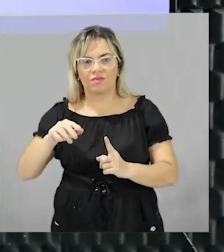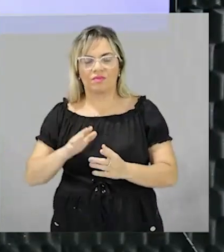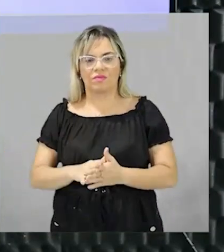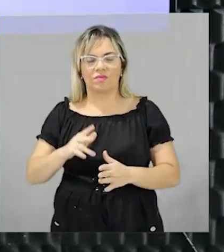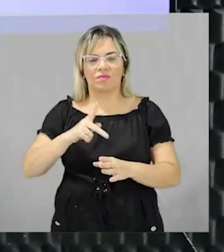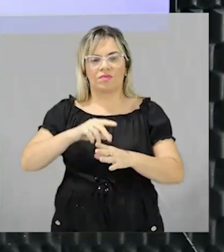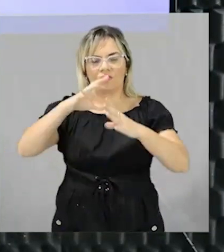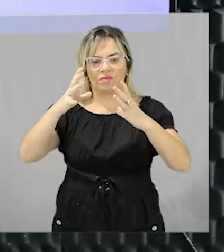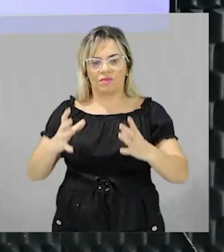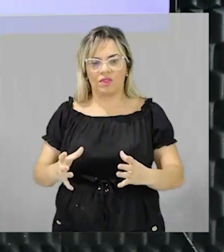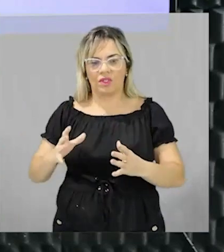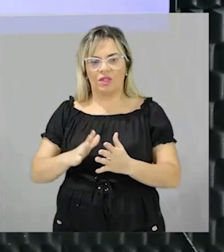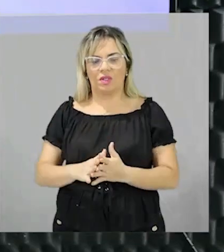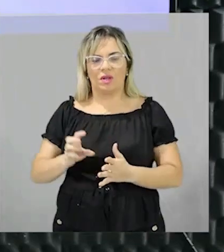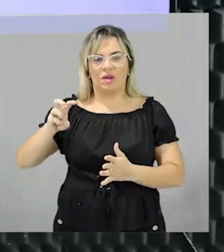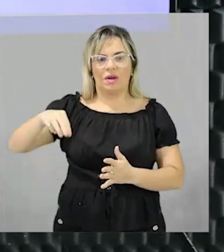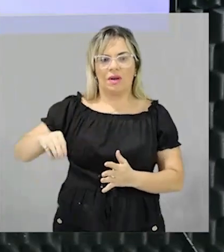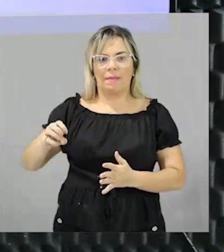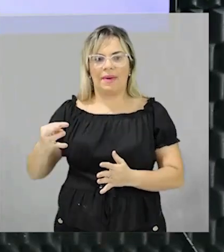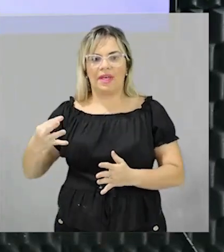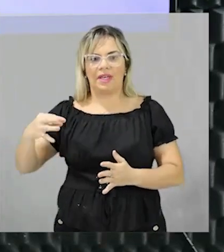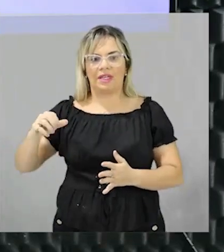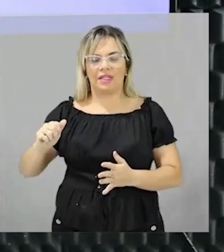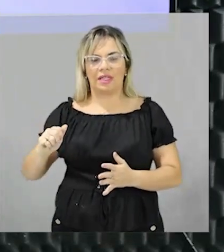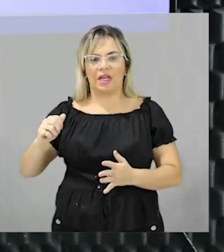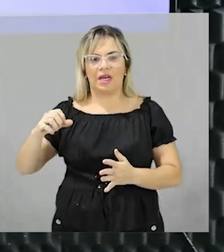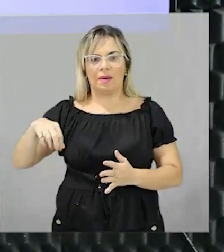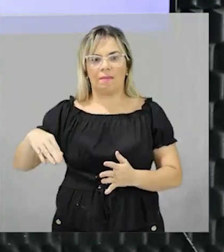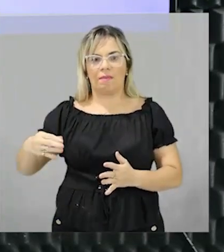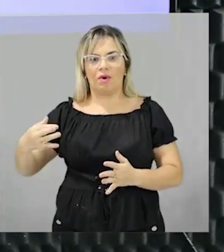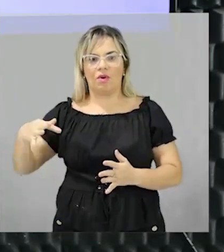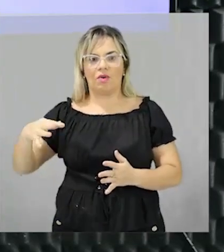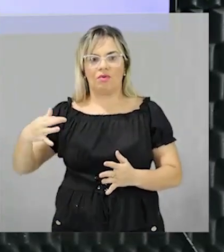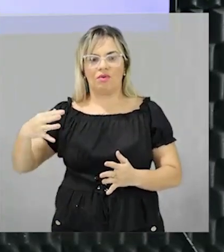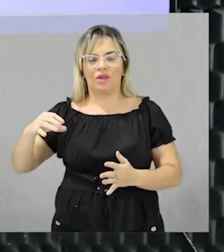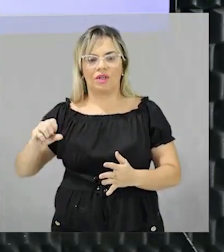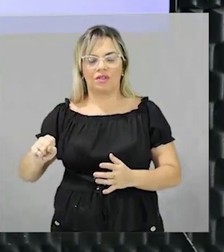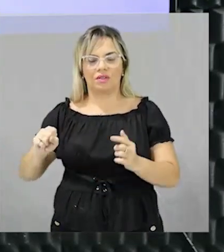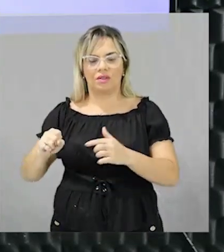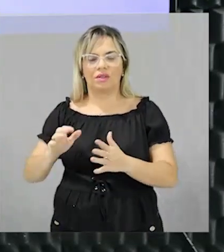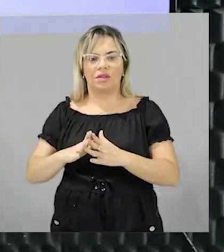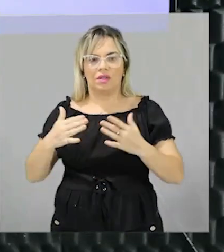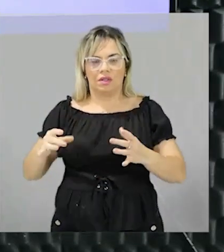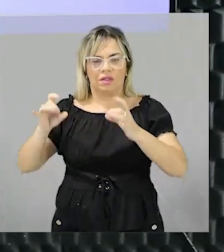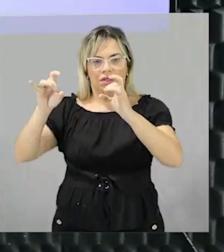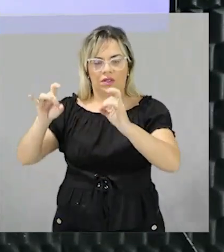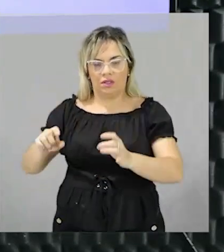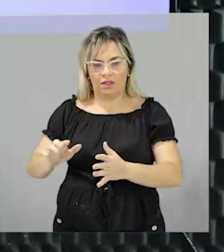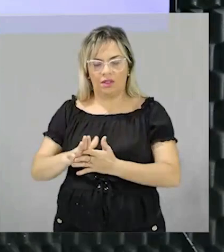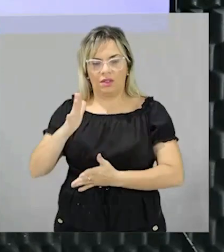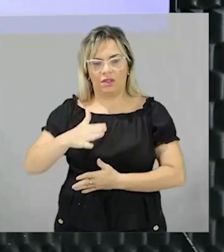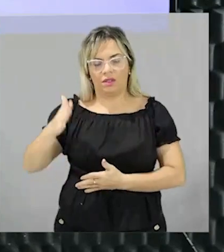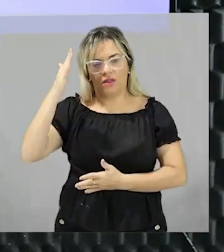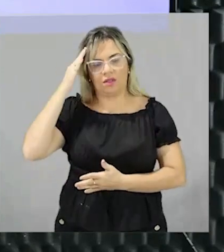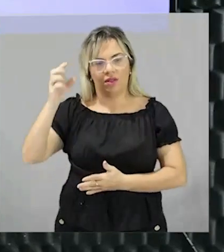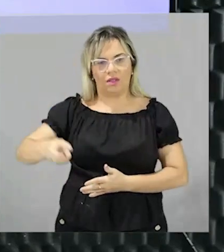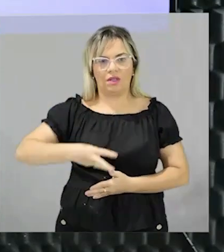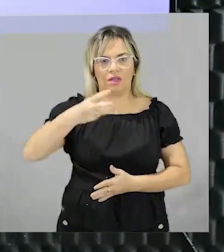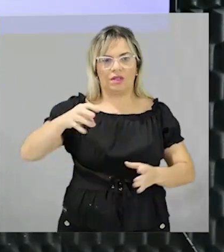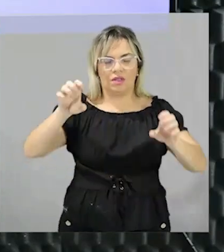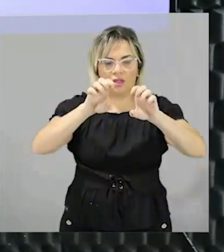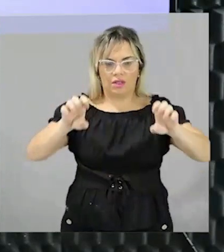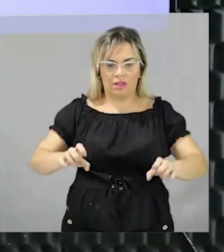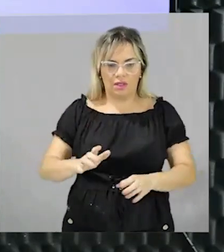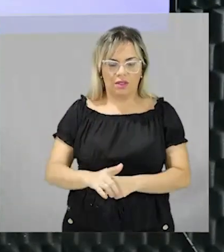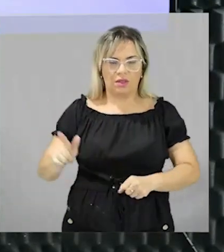rochas metamórficas. A gente vai falar sobre essas rochas na aula de rochas em específico. Mas deu para entender as três estruturas geológicas.